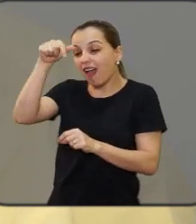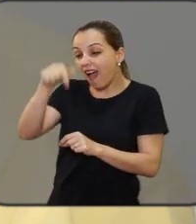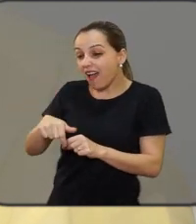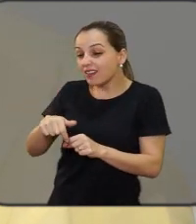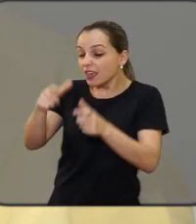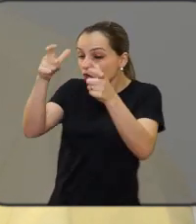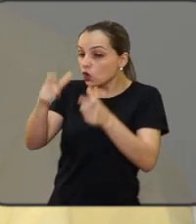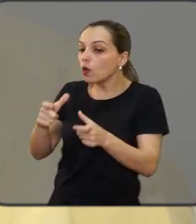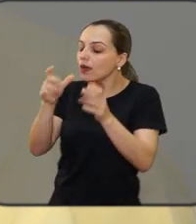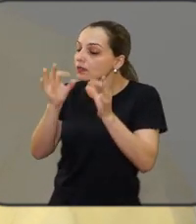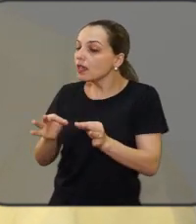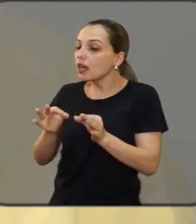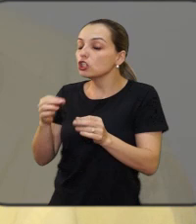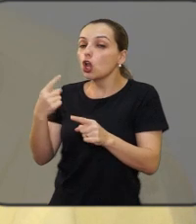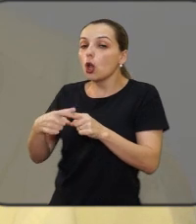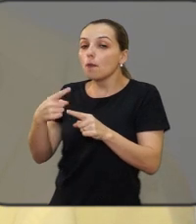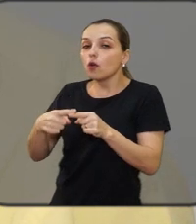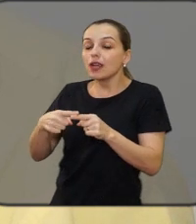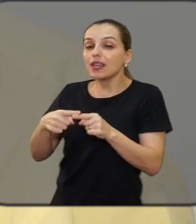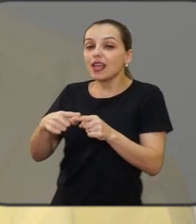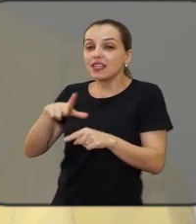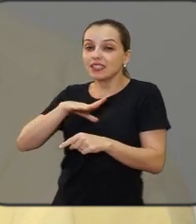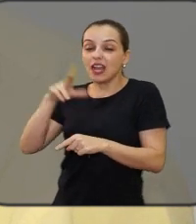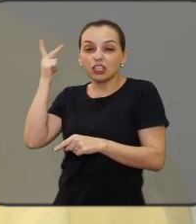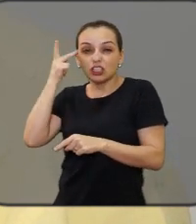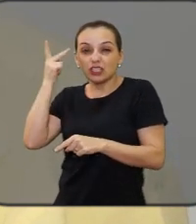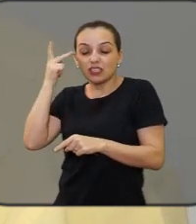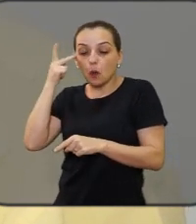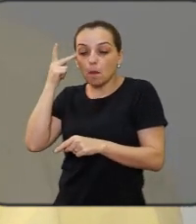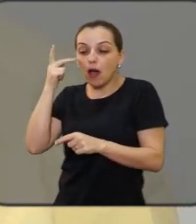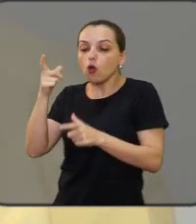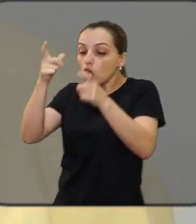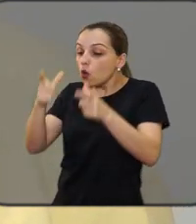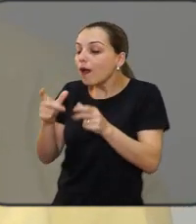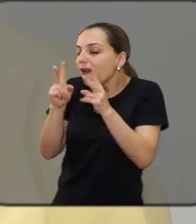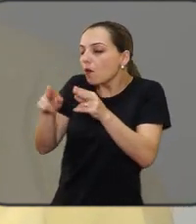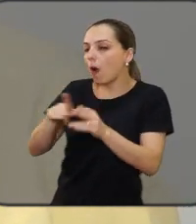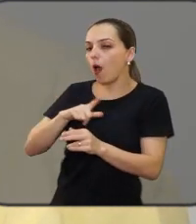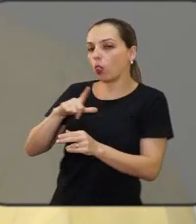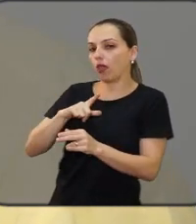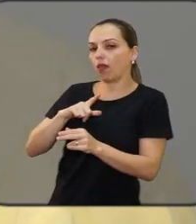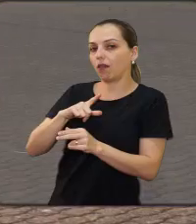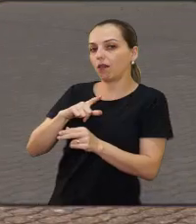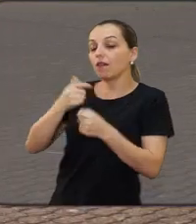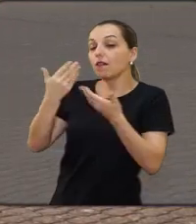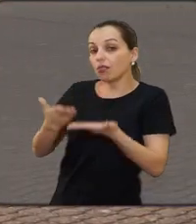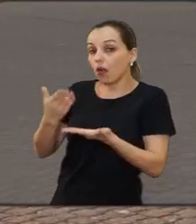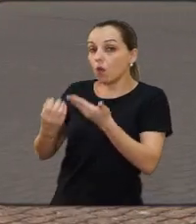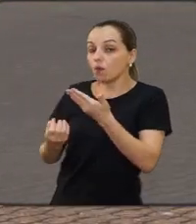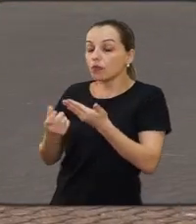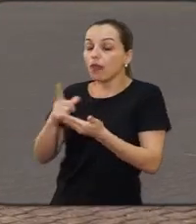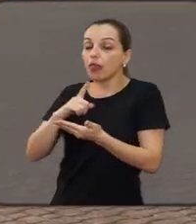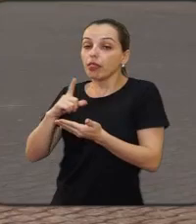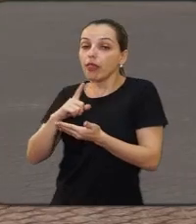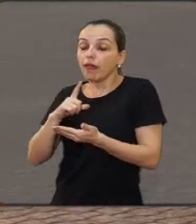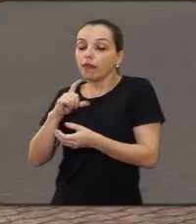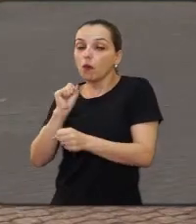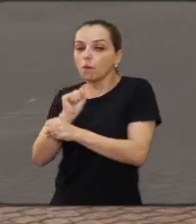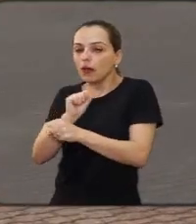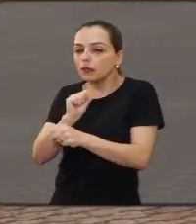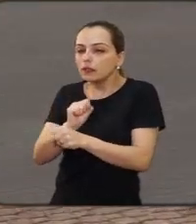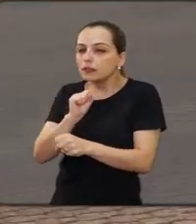fazer este pronto-socorro nesse local, em São Paulo nós vamos ter que fechar no mínimo 50. Tem o córrego que passa na